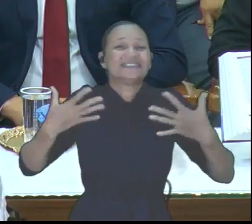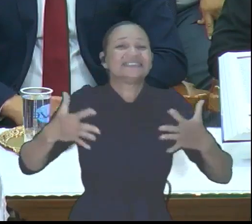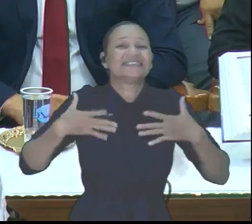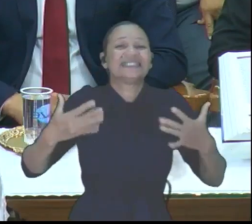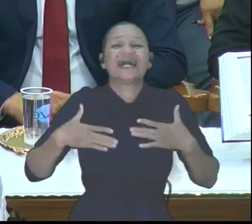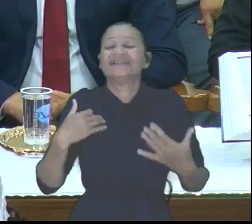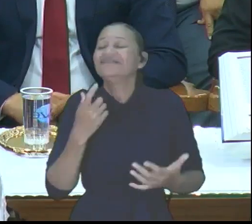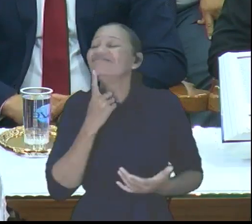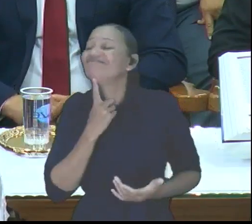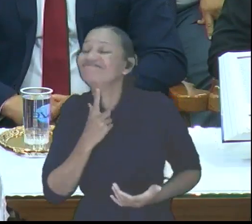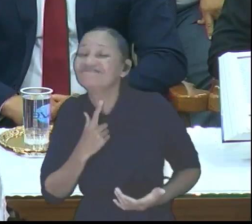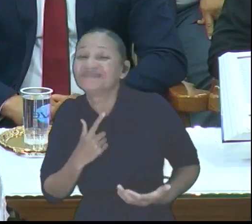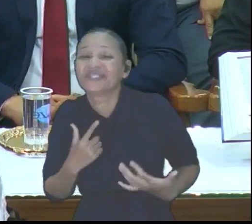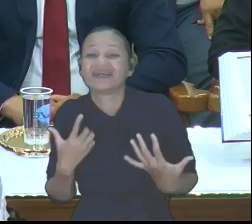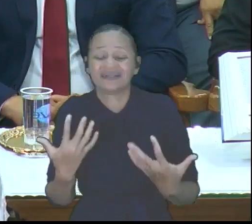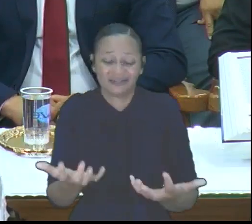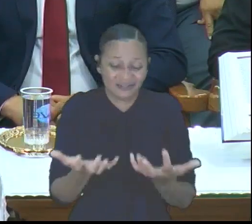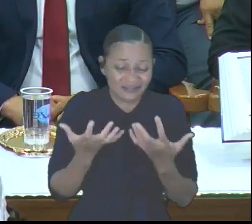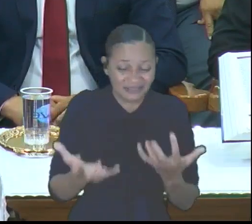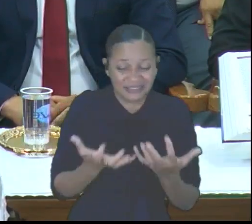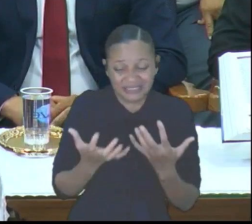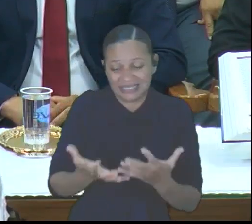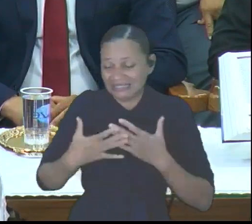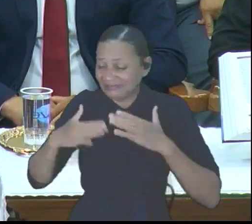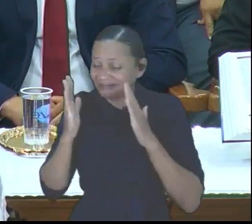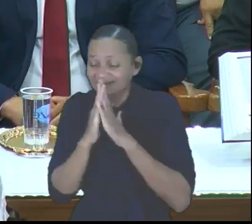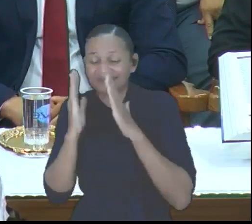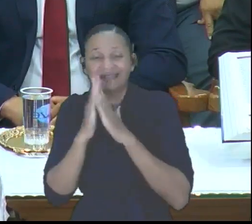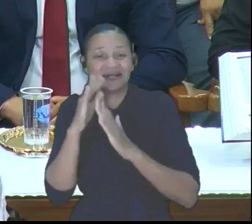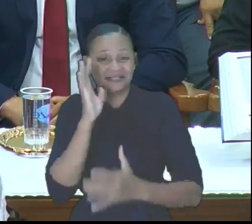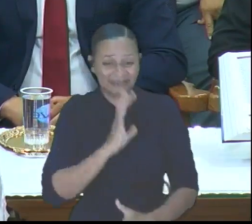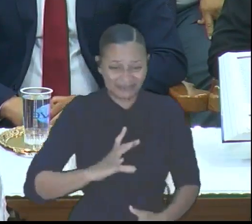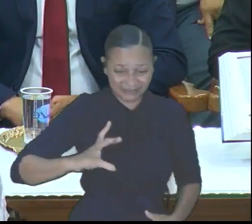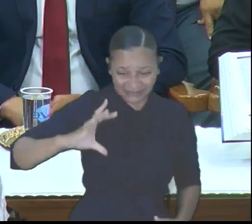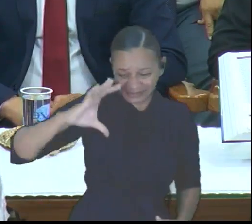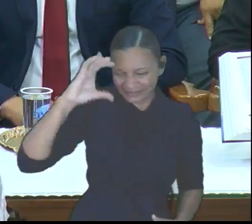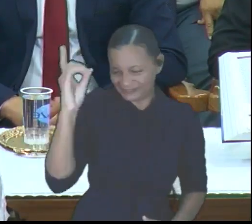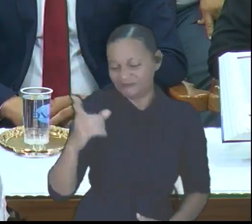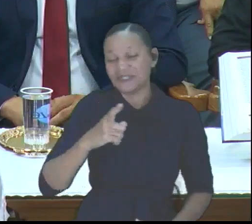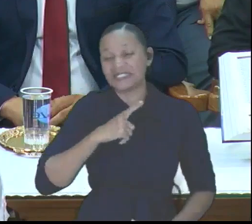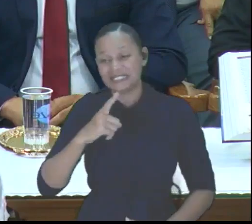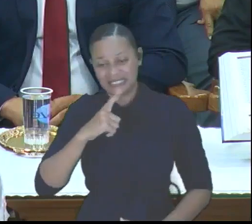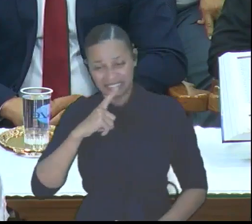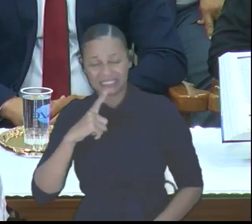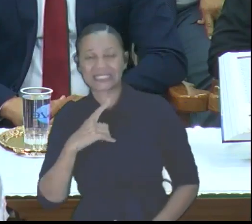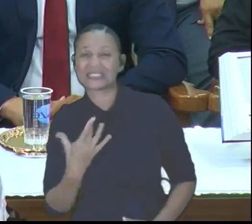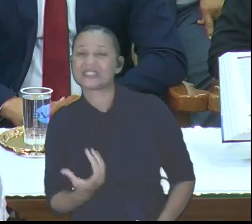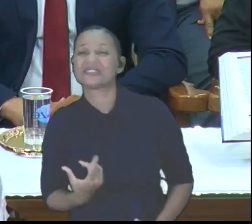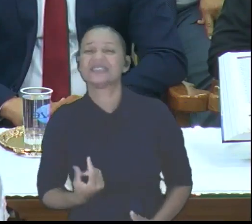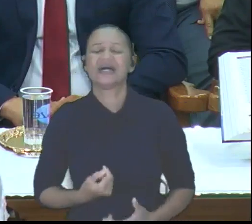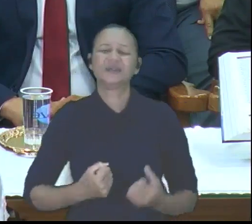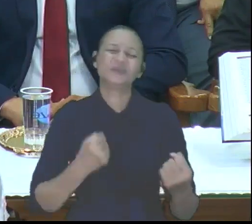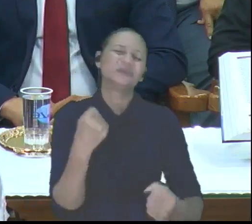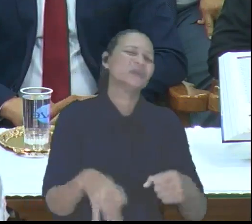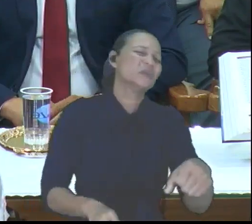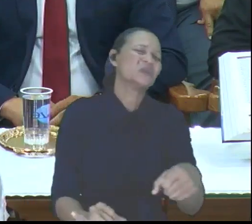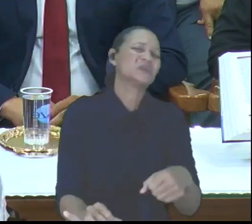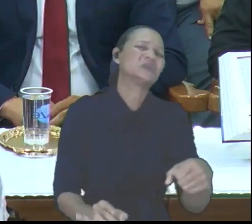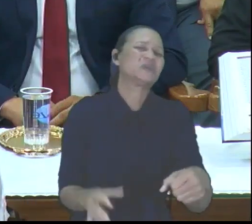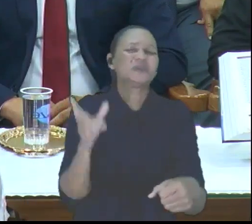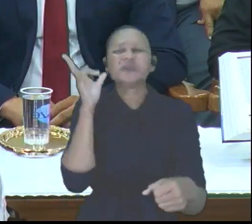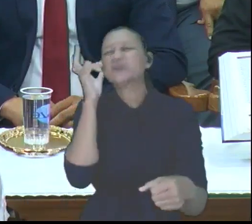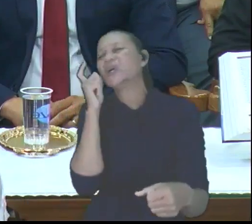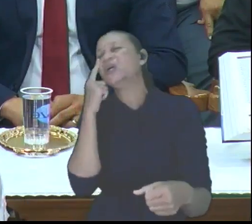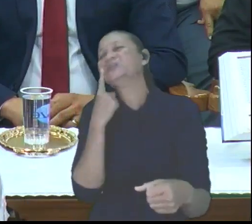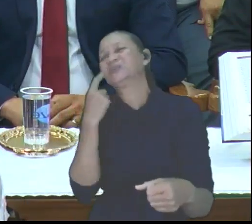a vontade de estar na casa de Deus, de estar no carro, o som ligado e a lágrima descendo. Não tem